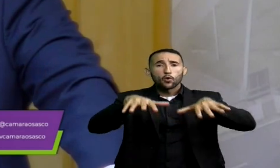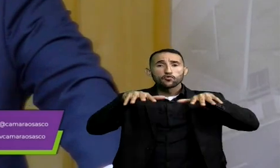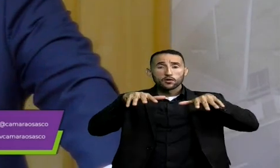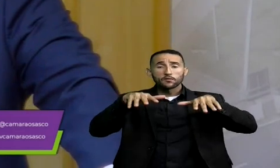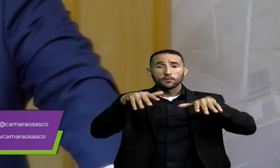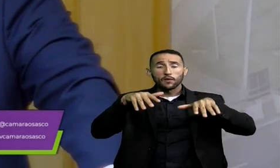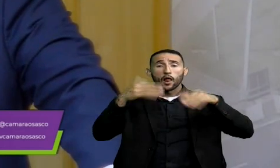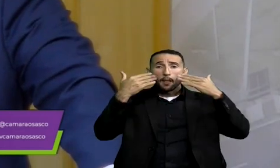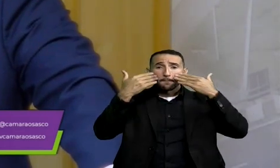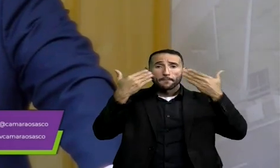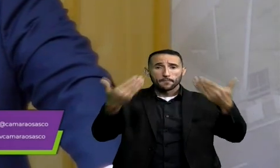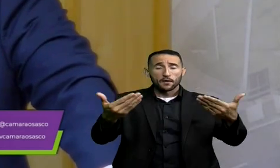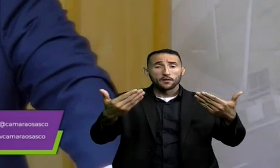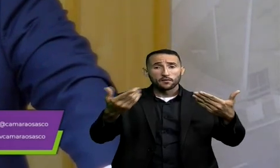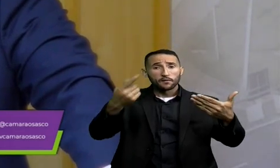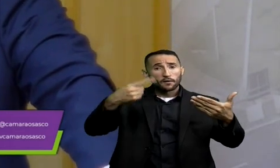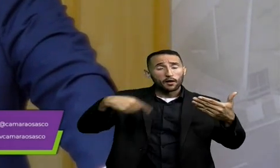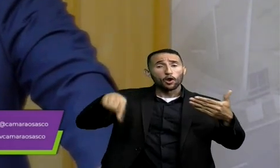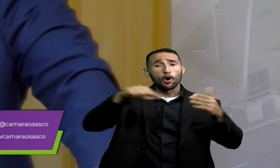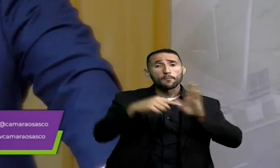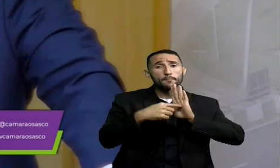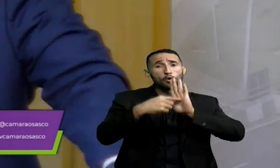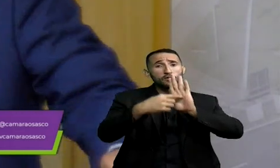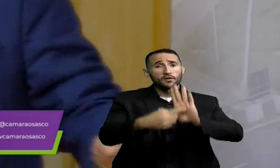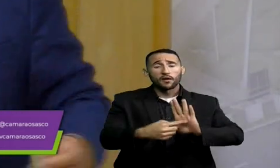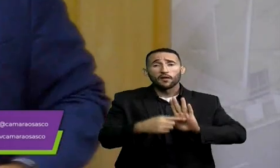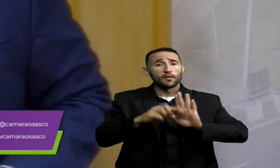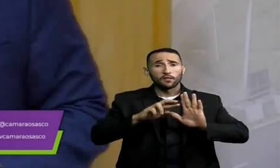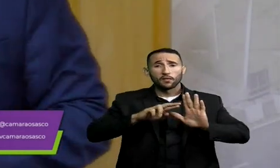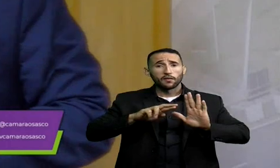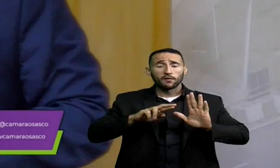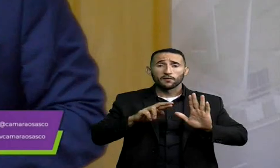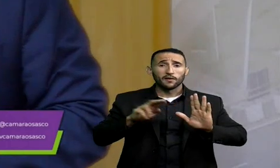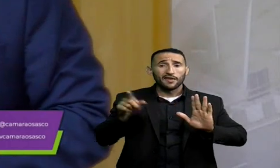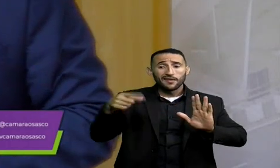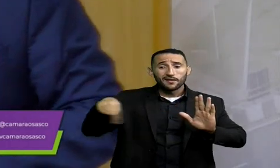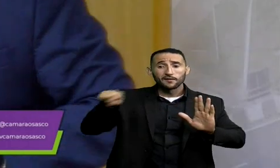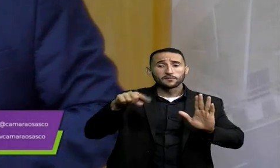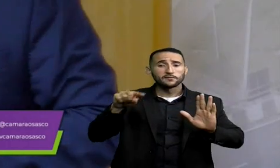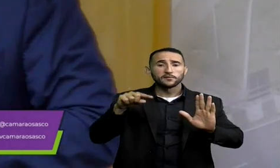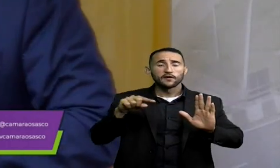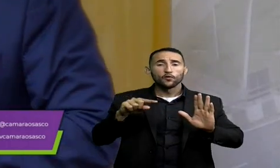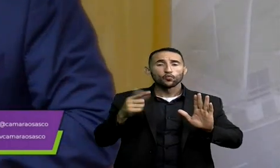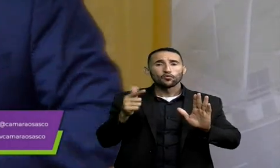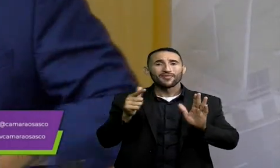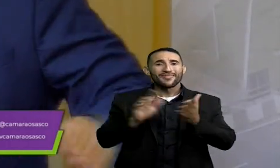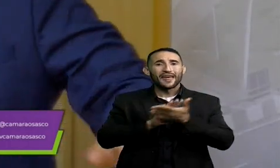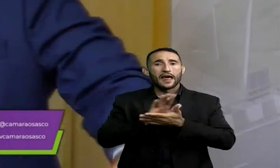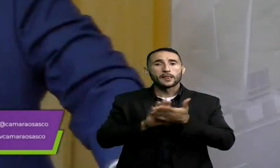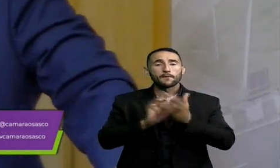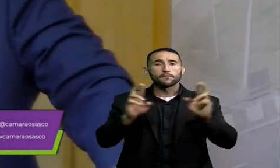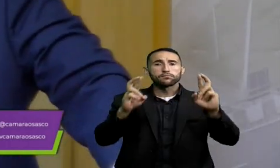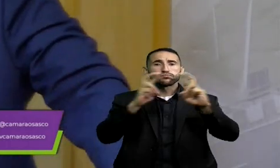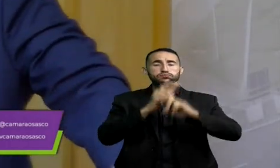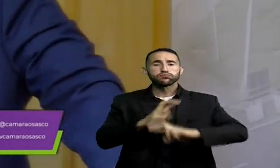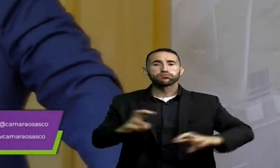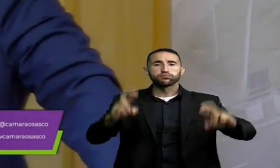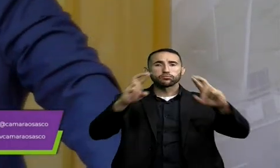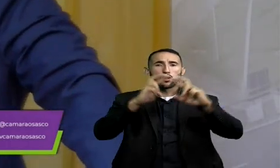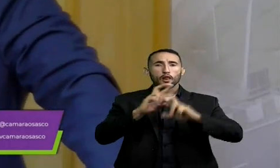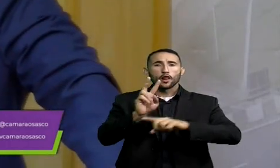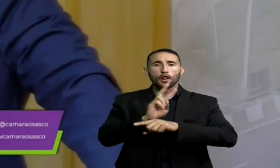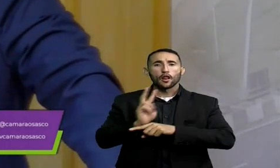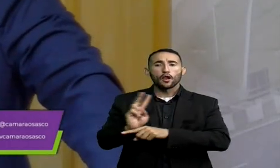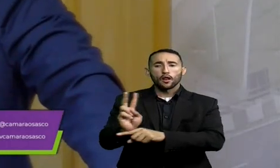de repente mostrar para eles que de repente não tem eles não têm uma fiscalização que possa est